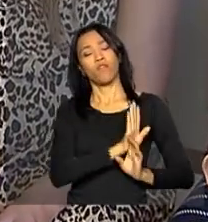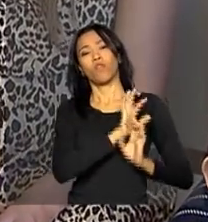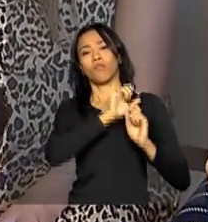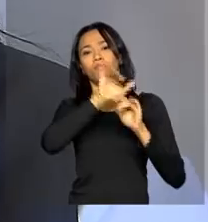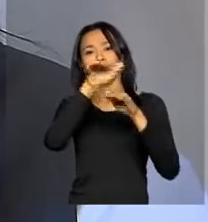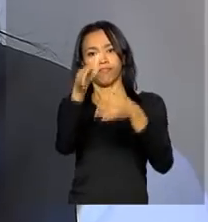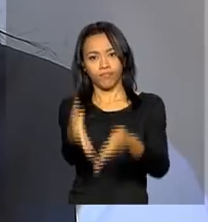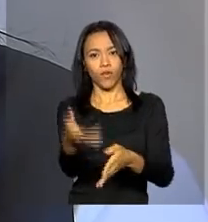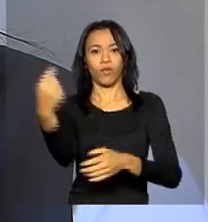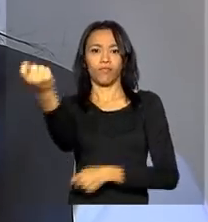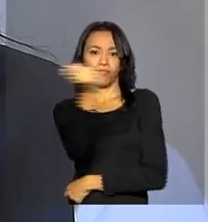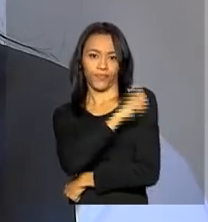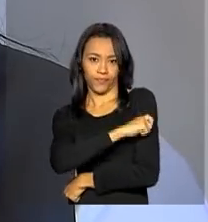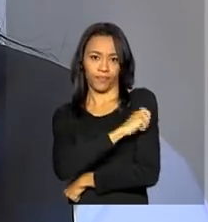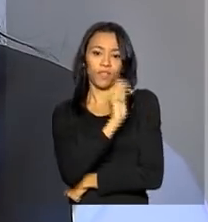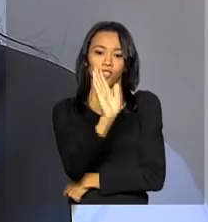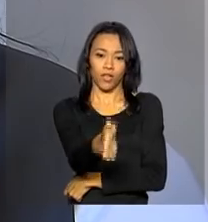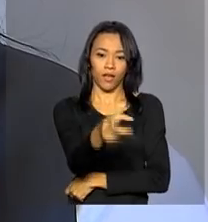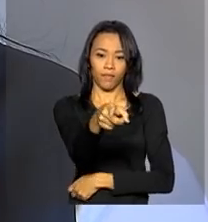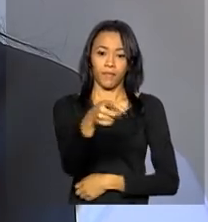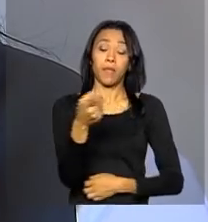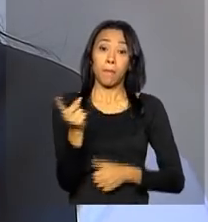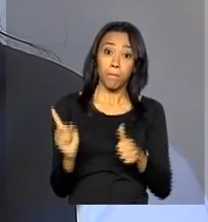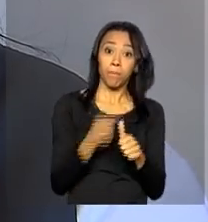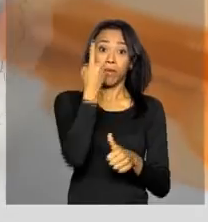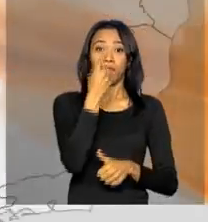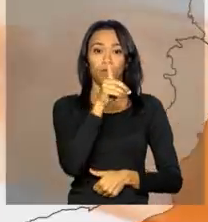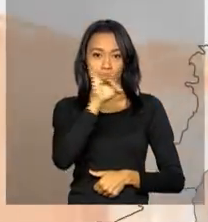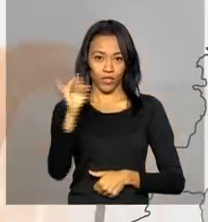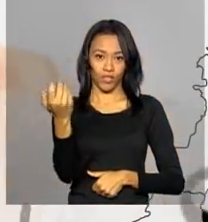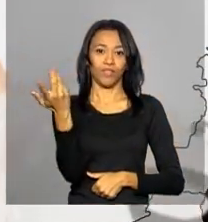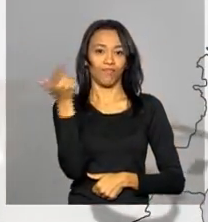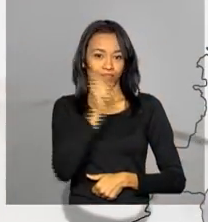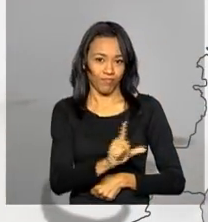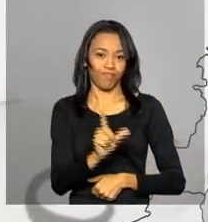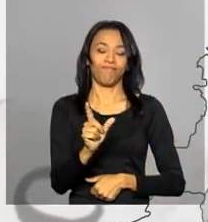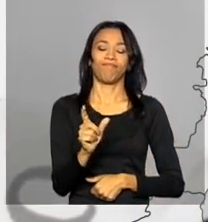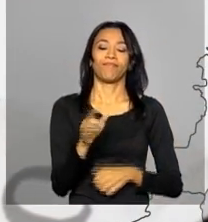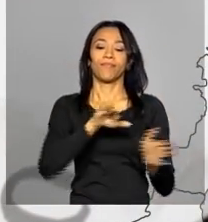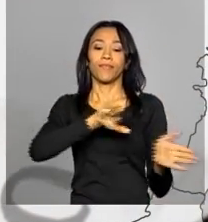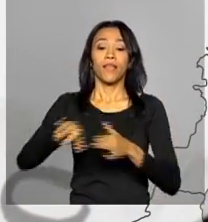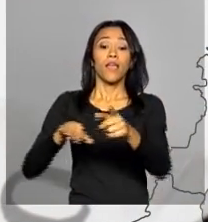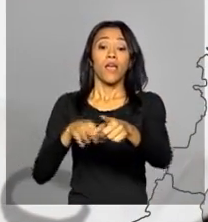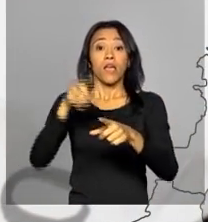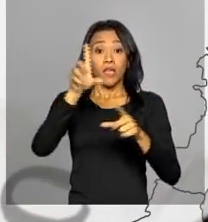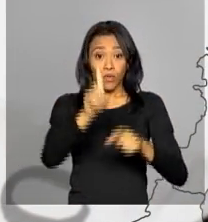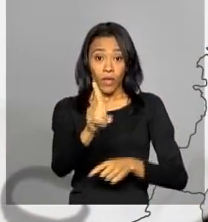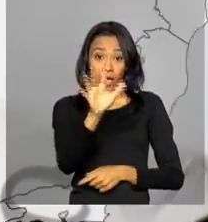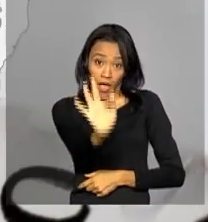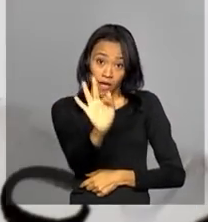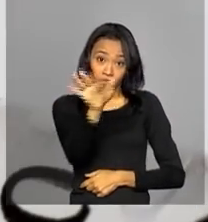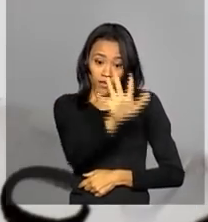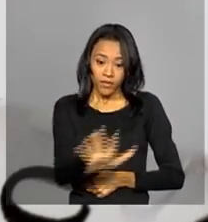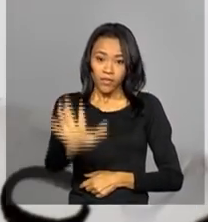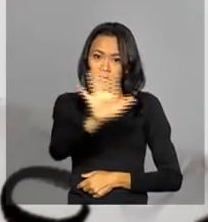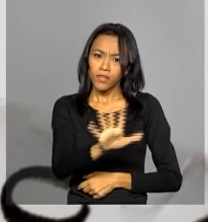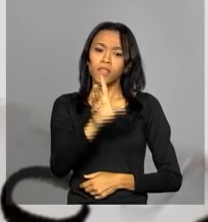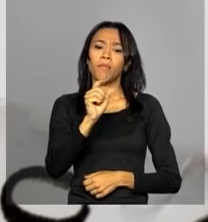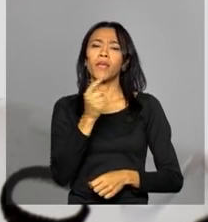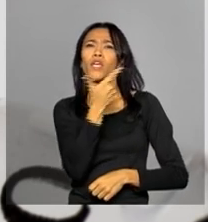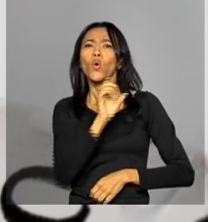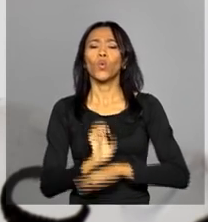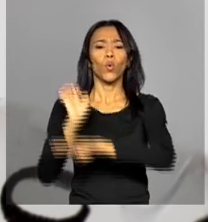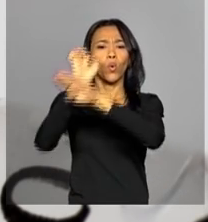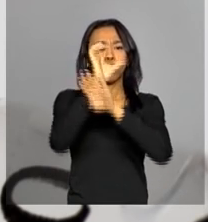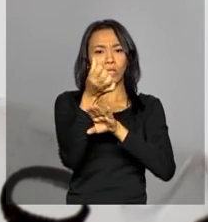a gripe. Já aproveitei logo, vim no primeiro dia. Além do Distrito Federal, a vacinação também foi antecipada em